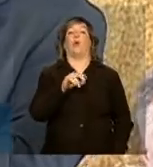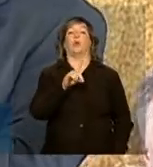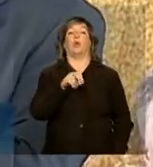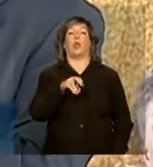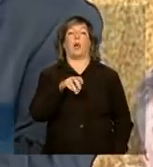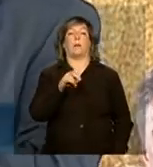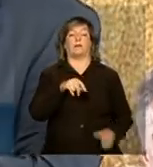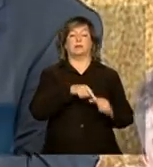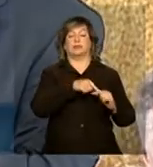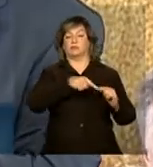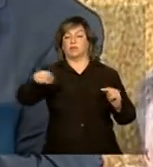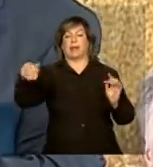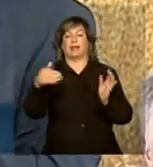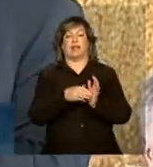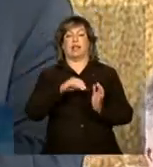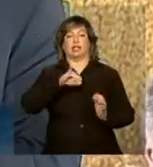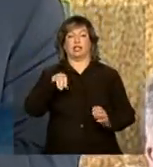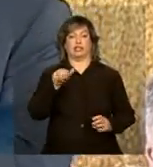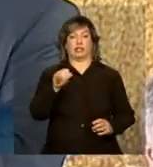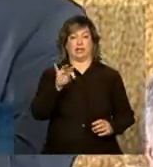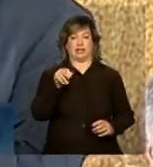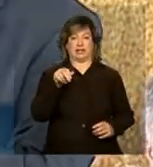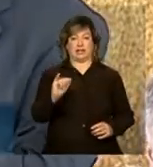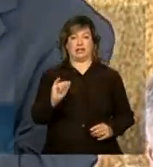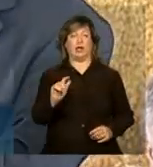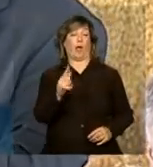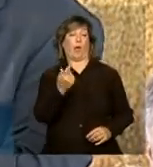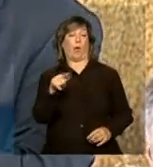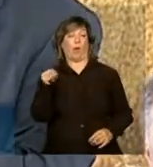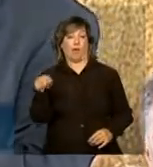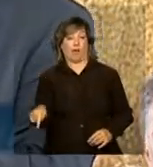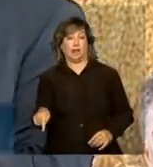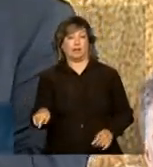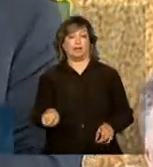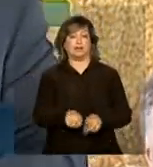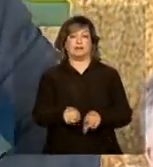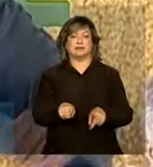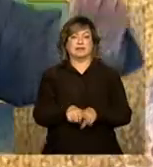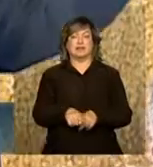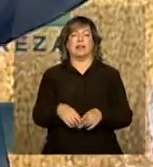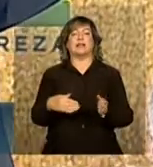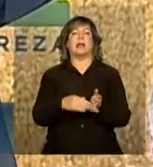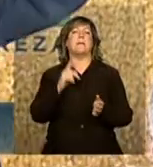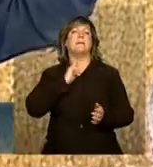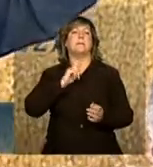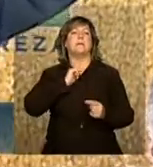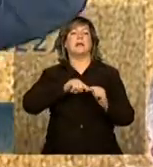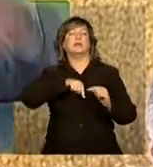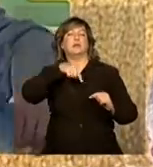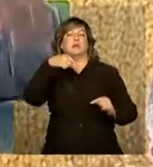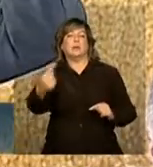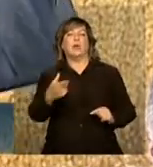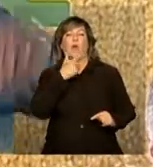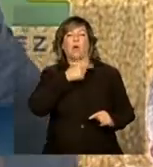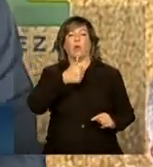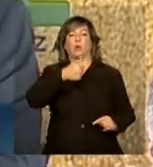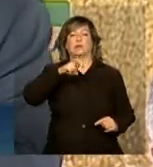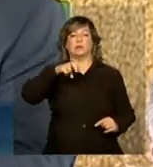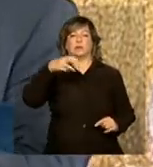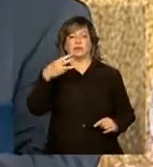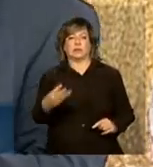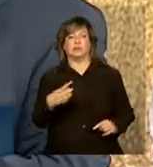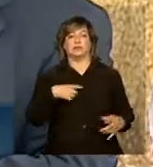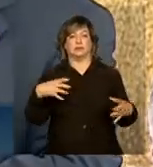Rondonópolis até Jataí, no estado de Goiás, de Jataí, Itubiara, até em Minas, e lá ir trocando com 5-3